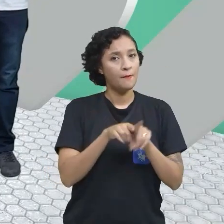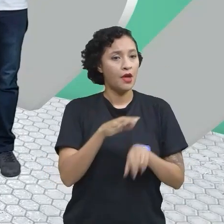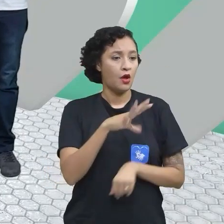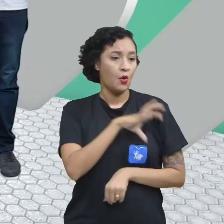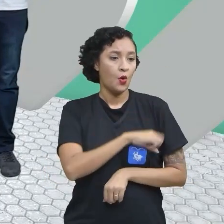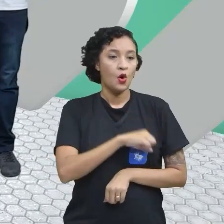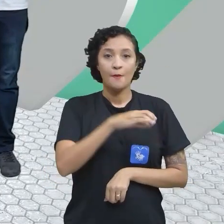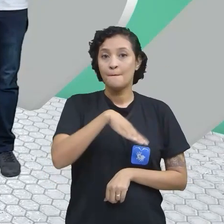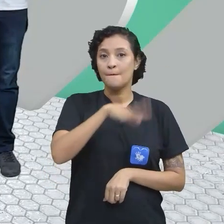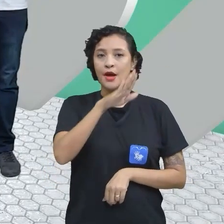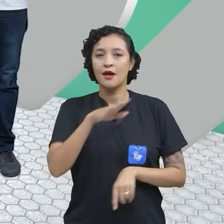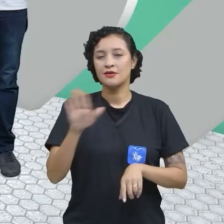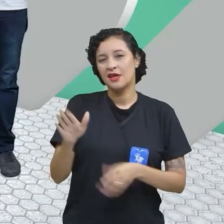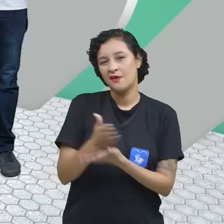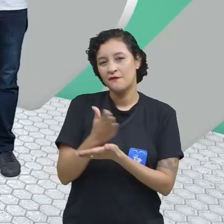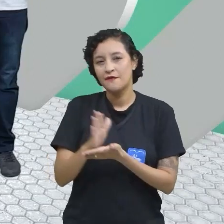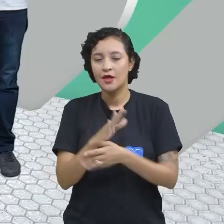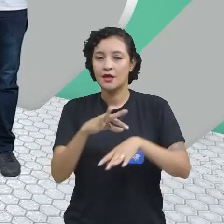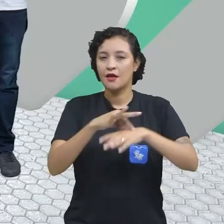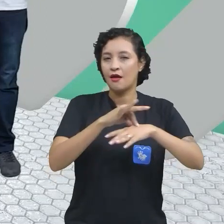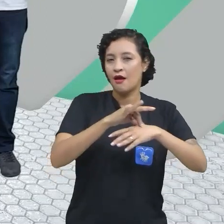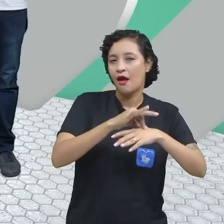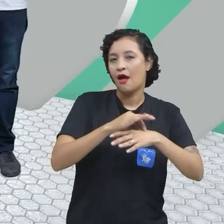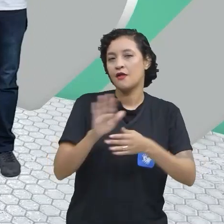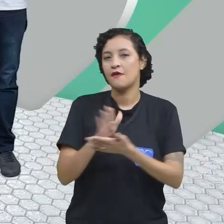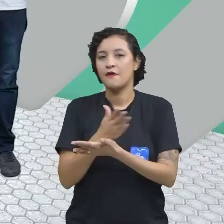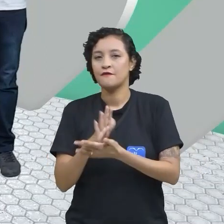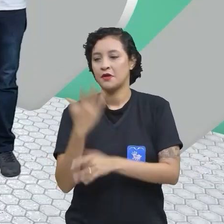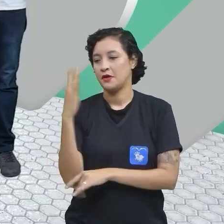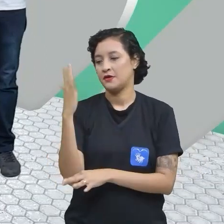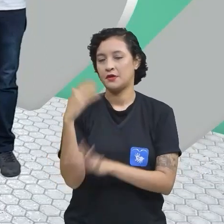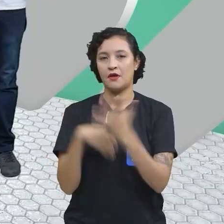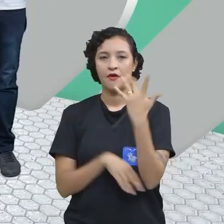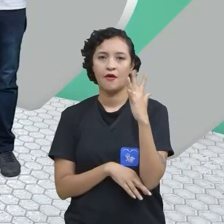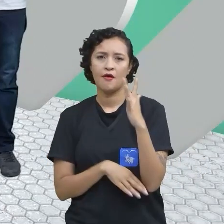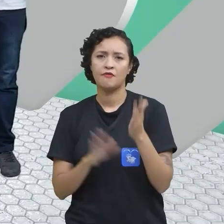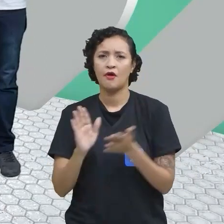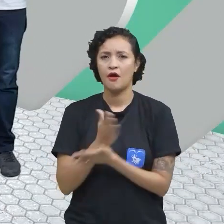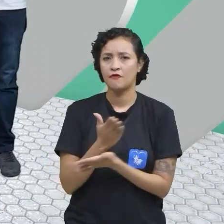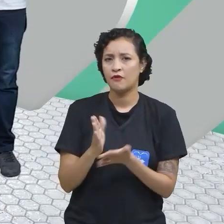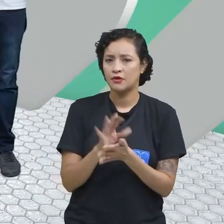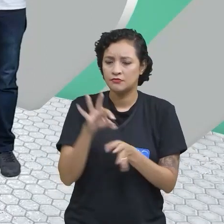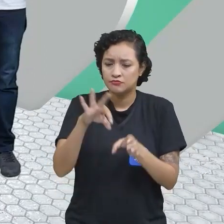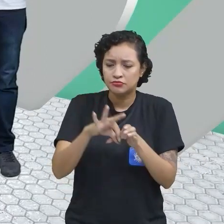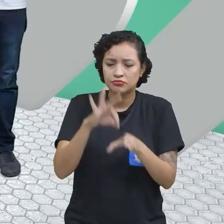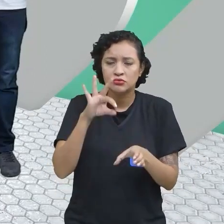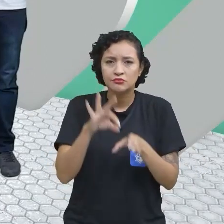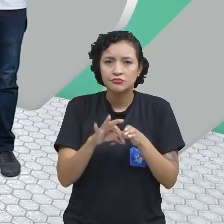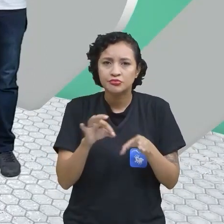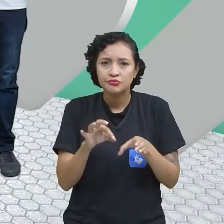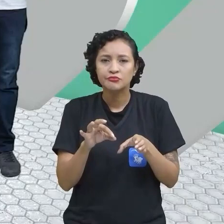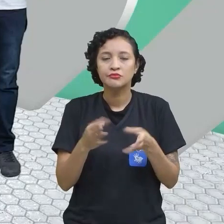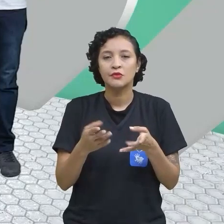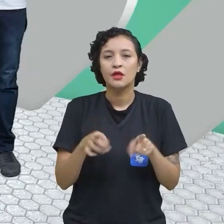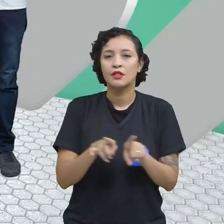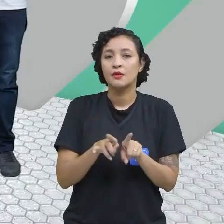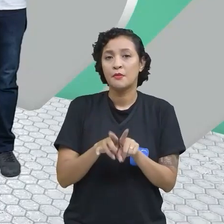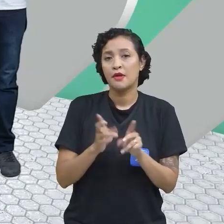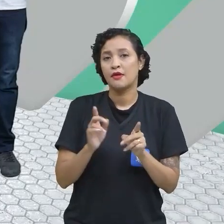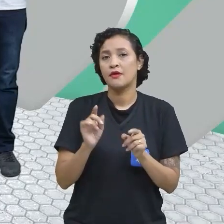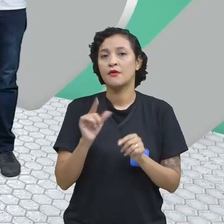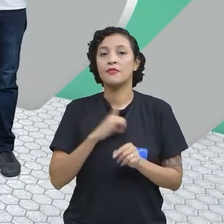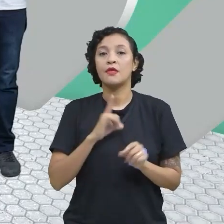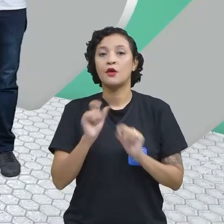Alguns gostam de carnes, outros gostam de ervas, outros gostam de sementes. Então, existe uma relação entre os